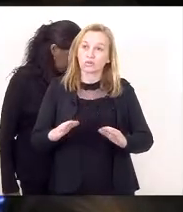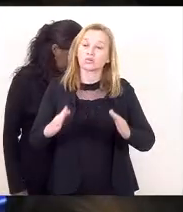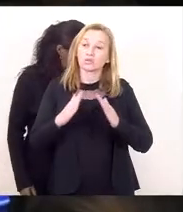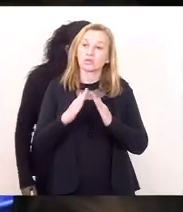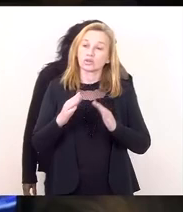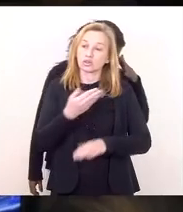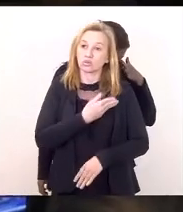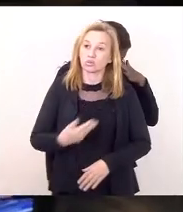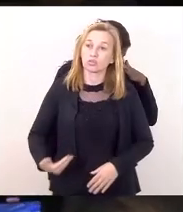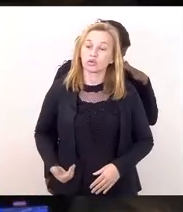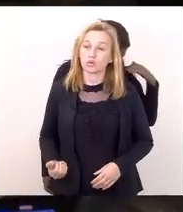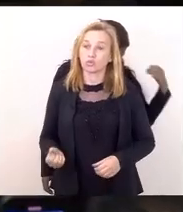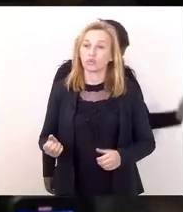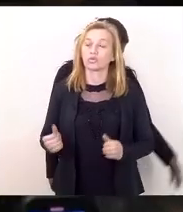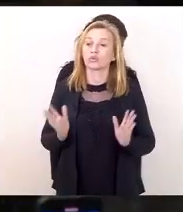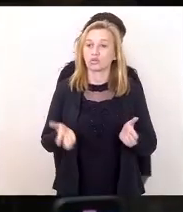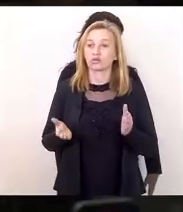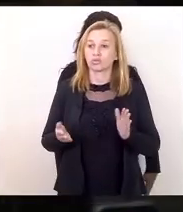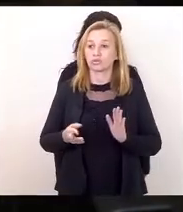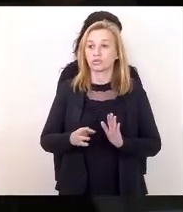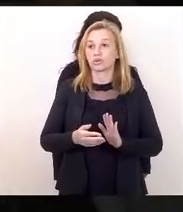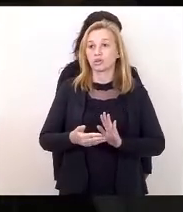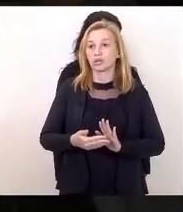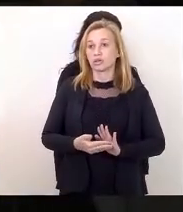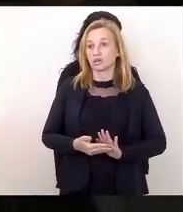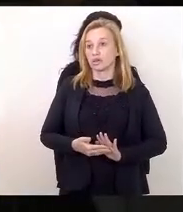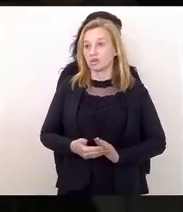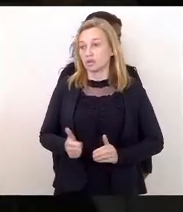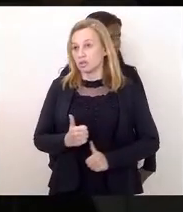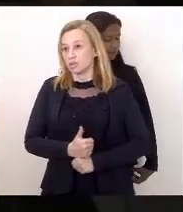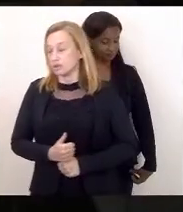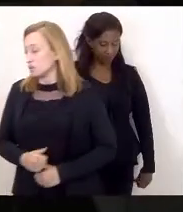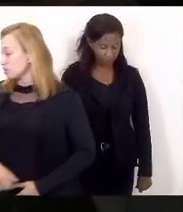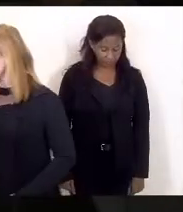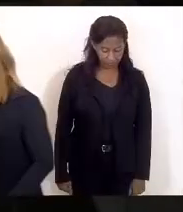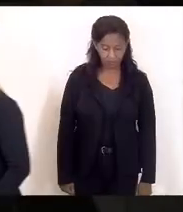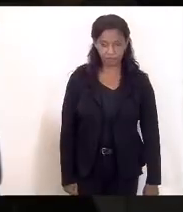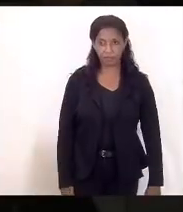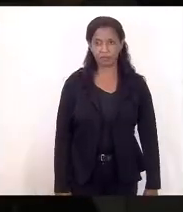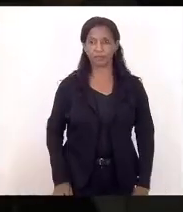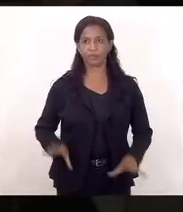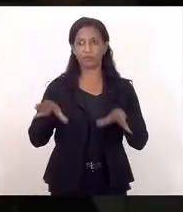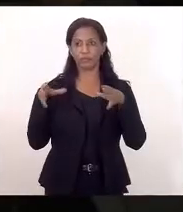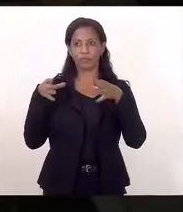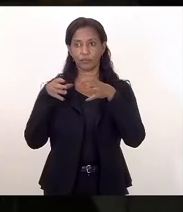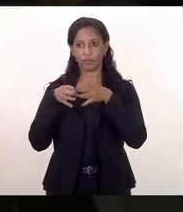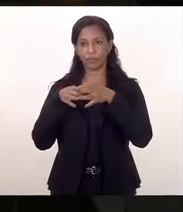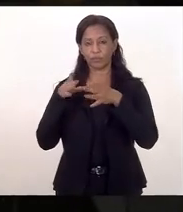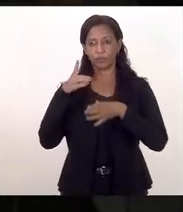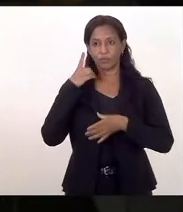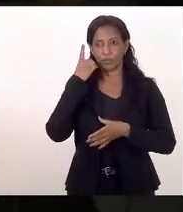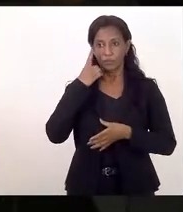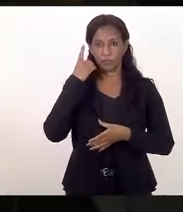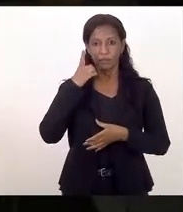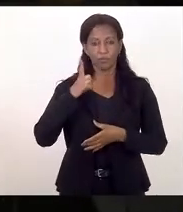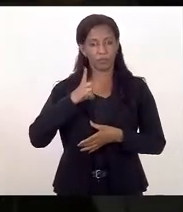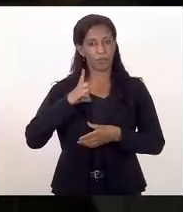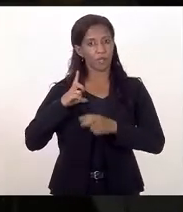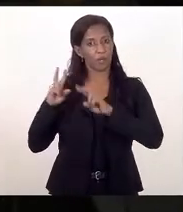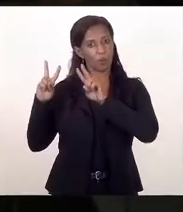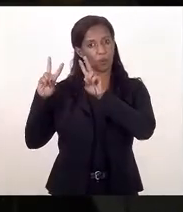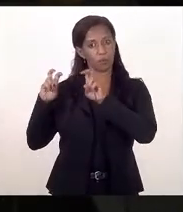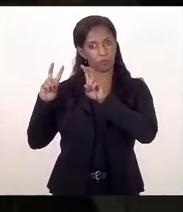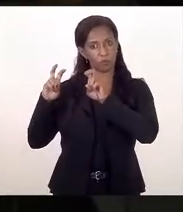Então, assim, nós apresentamos hoje um projeto. Eu, o Miki, o André e o Flávio, justamente sobre isso, a gente quer criar as